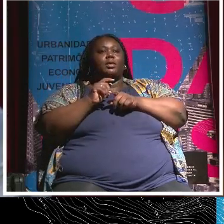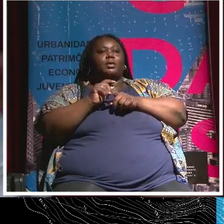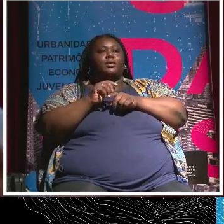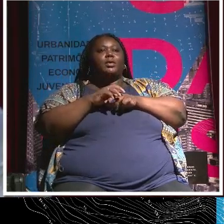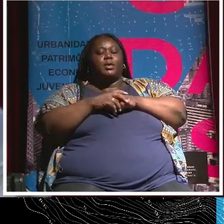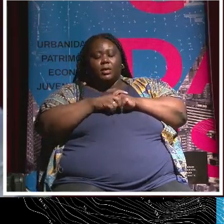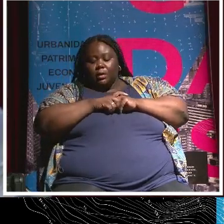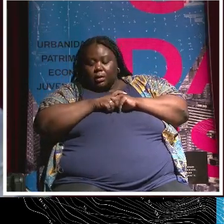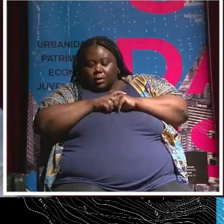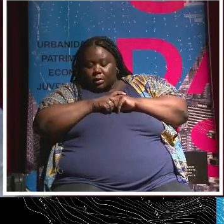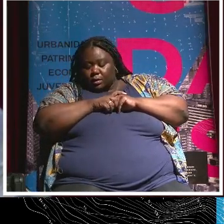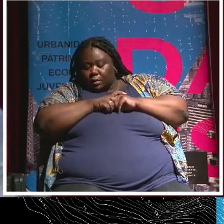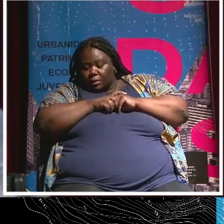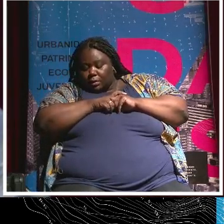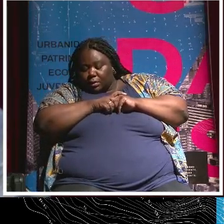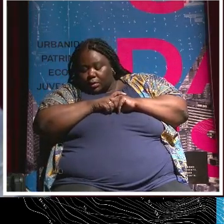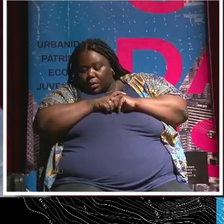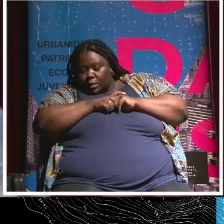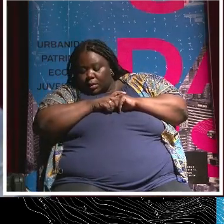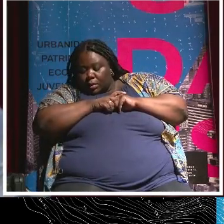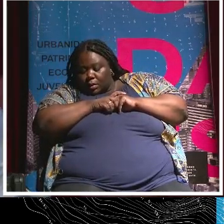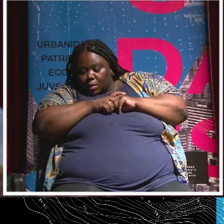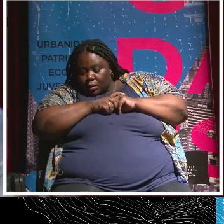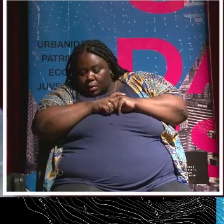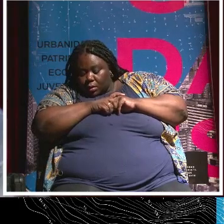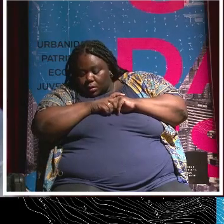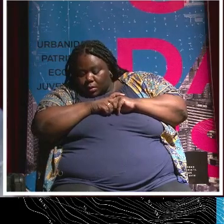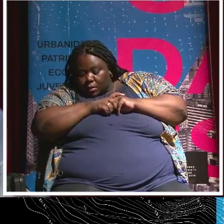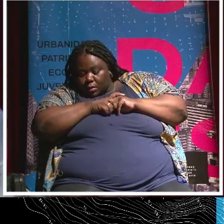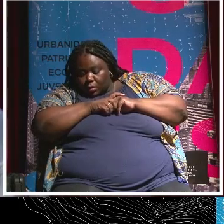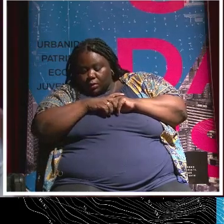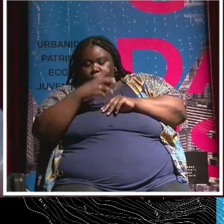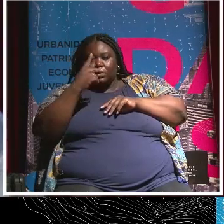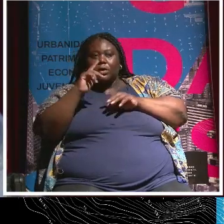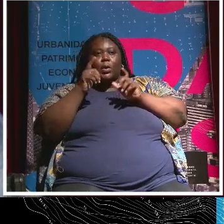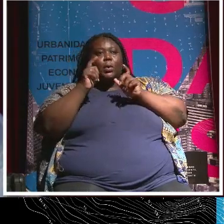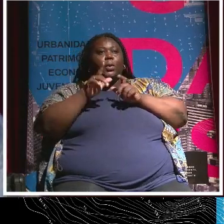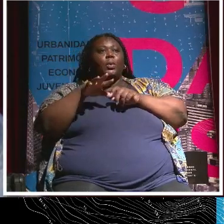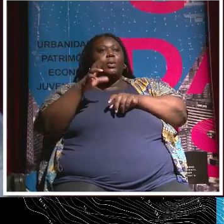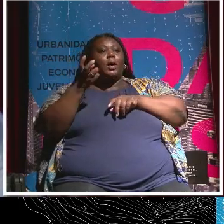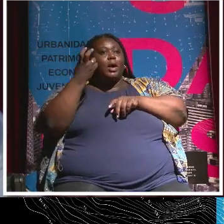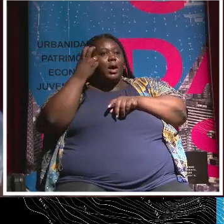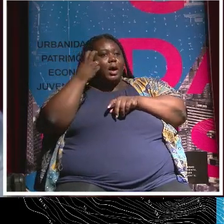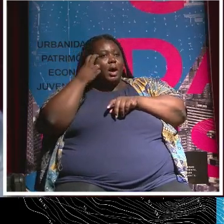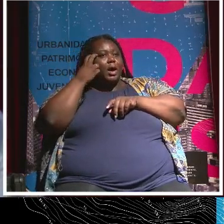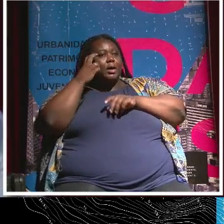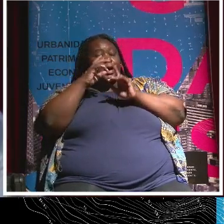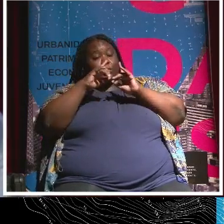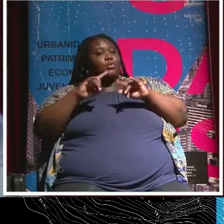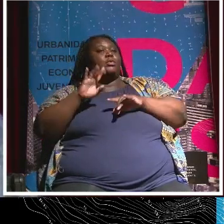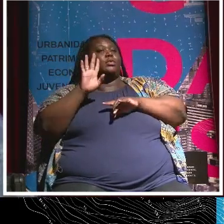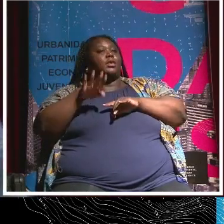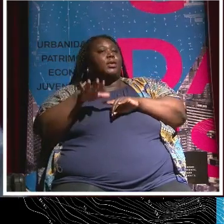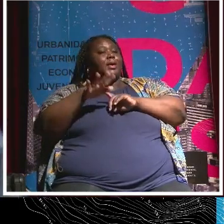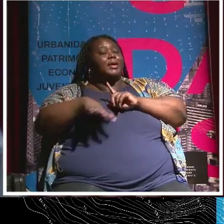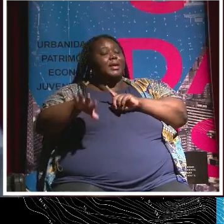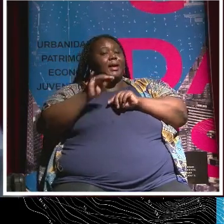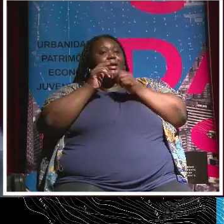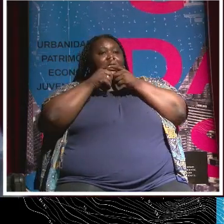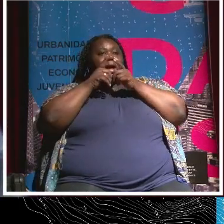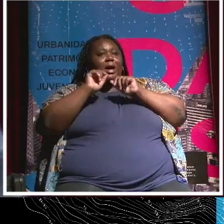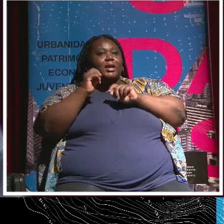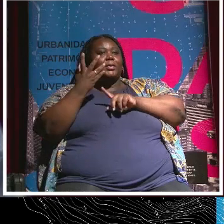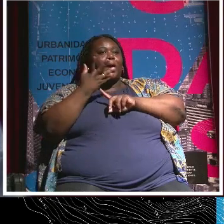seu setor cultural, que é o circo. Ele é da área, né, de uma das linguagens artísticas